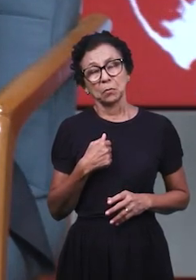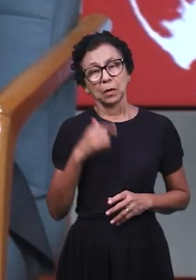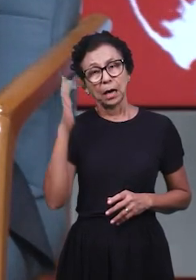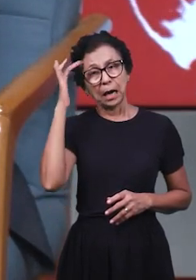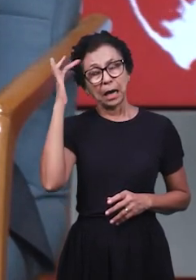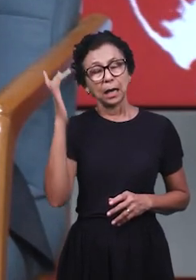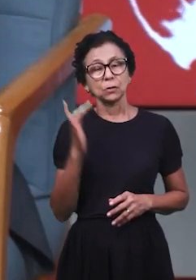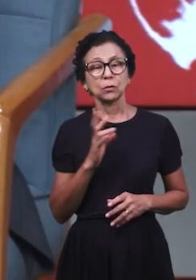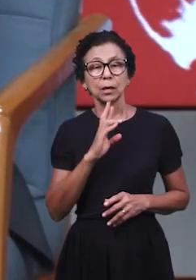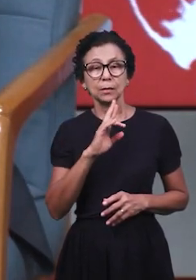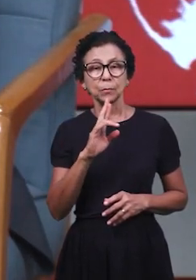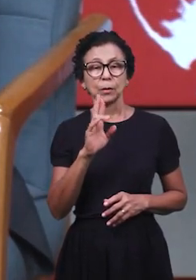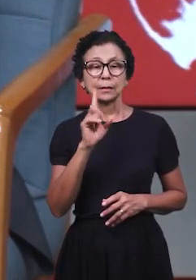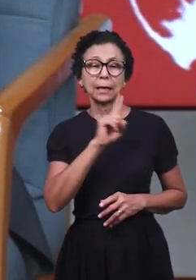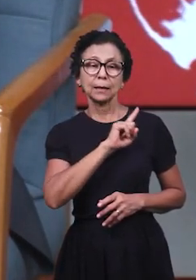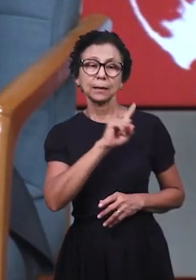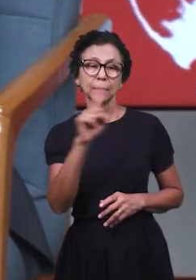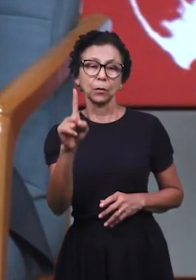foi obediente.